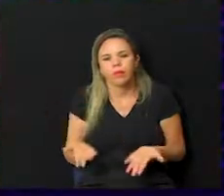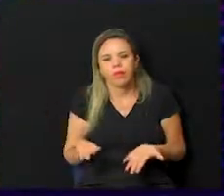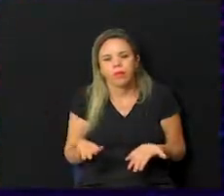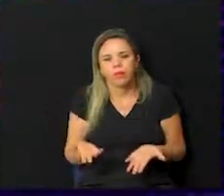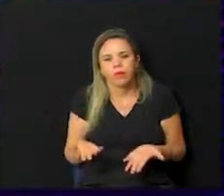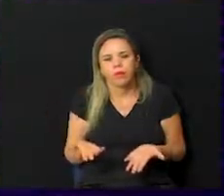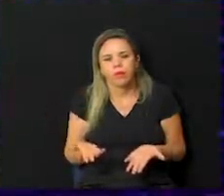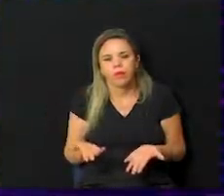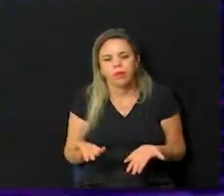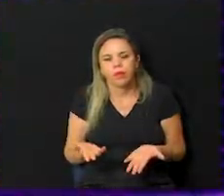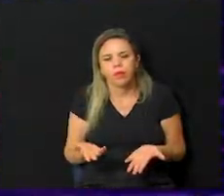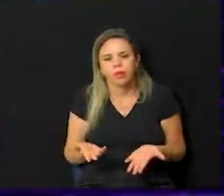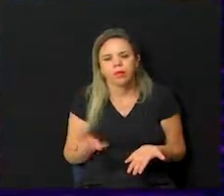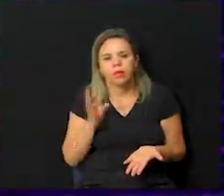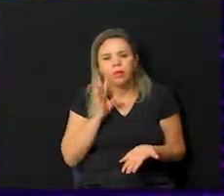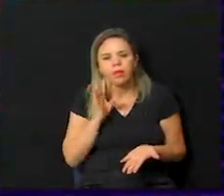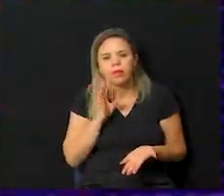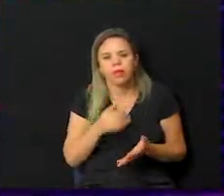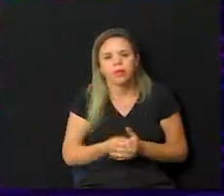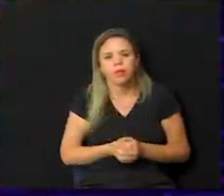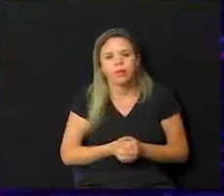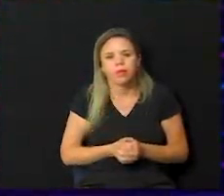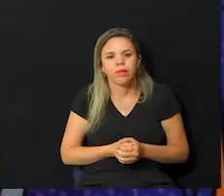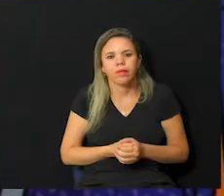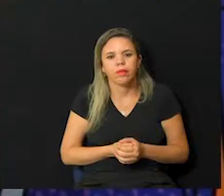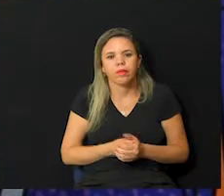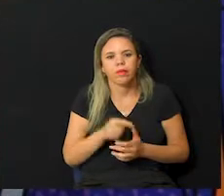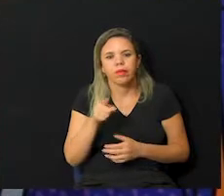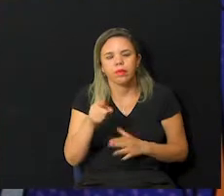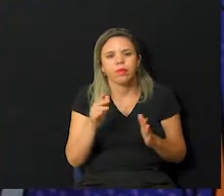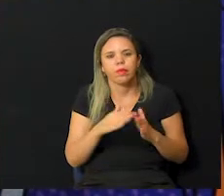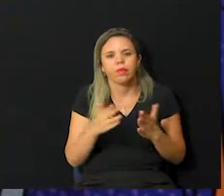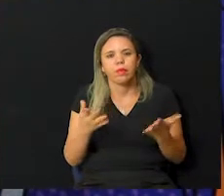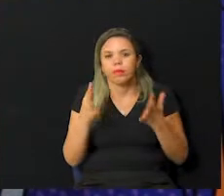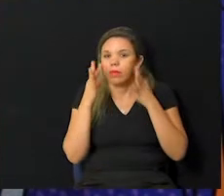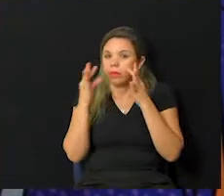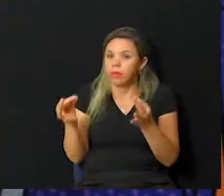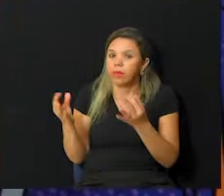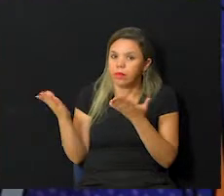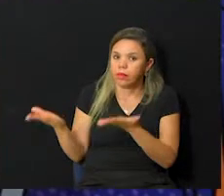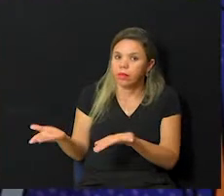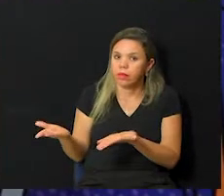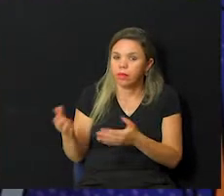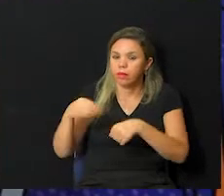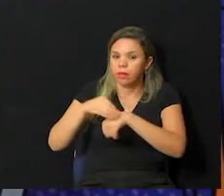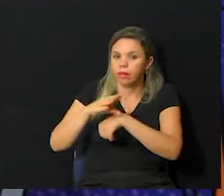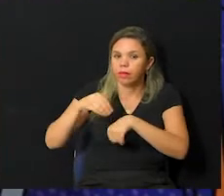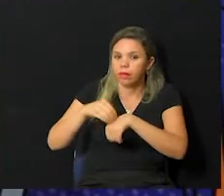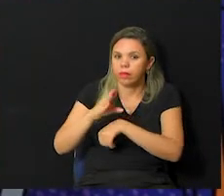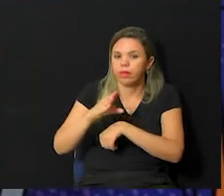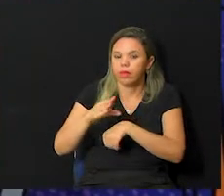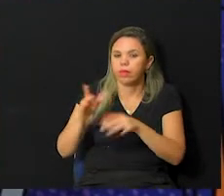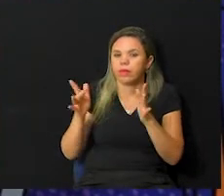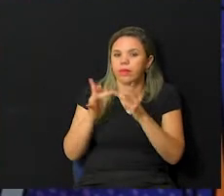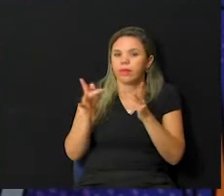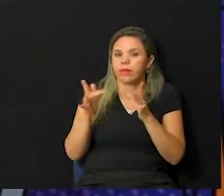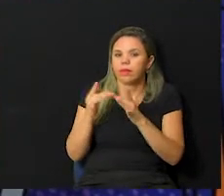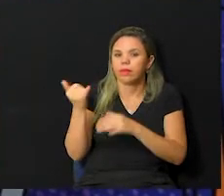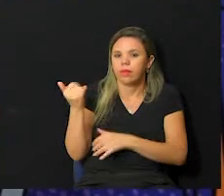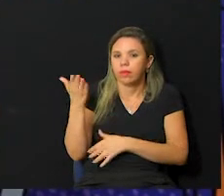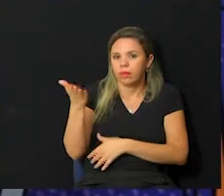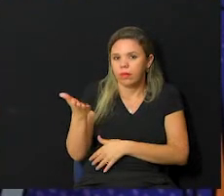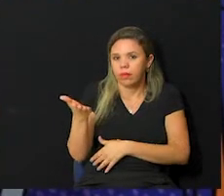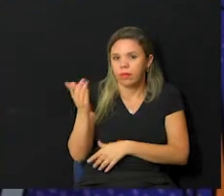que quem fisgar vai fisgar, assim, bem legal. Agora você aí de casa, presta atenção que ela vai passar todos os